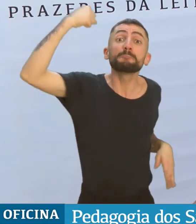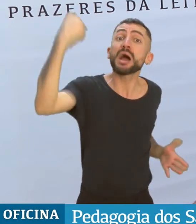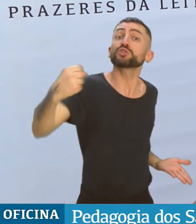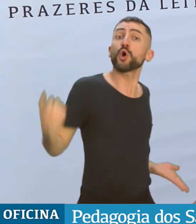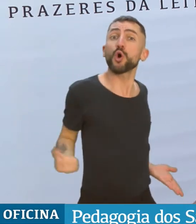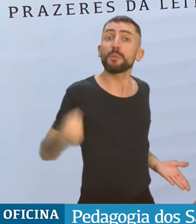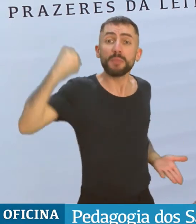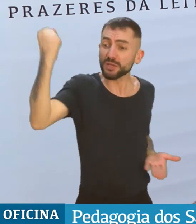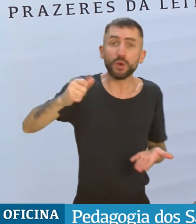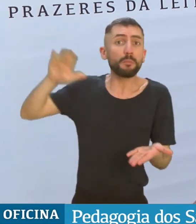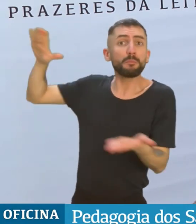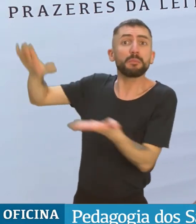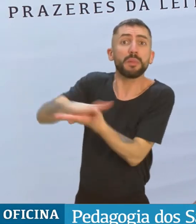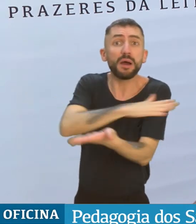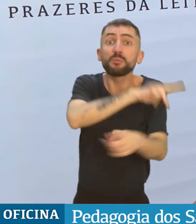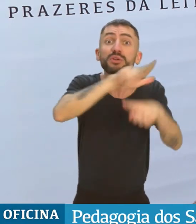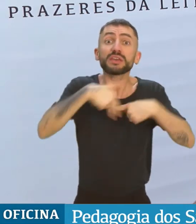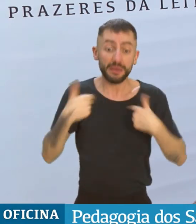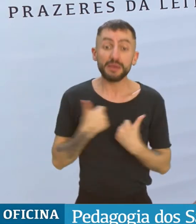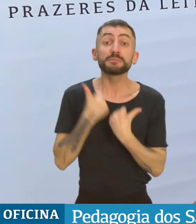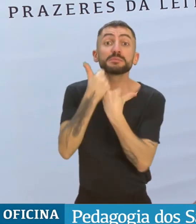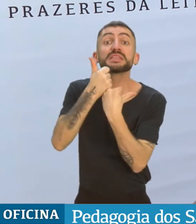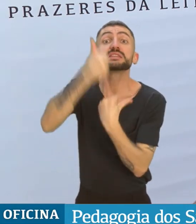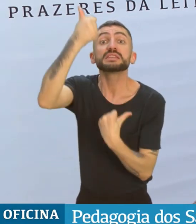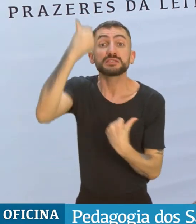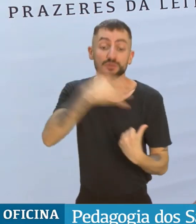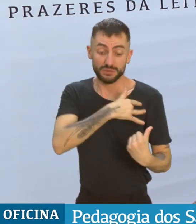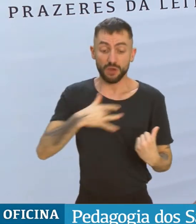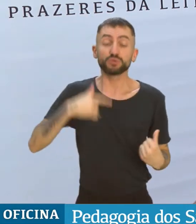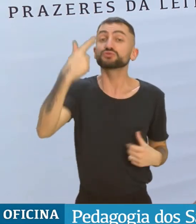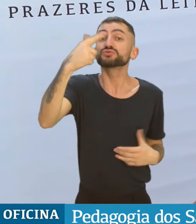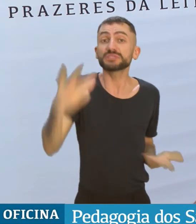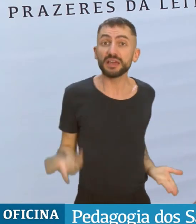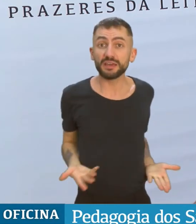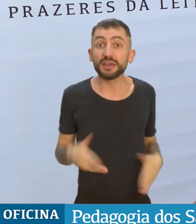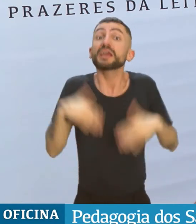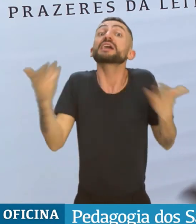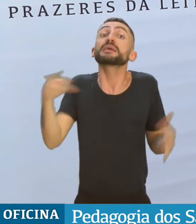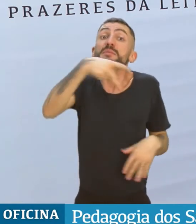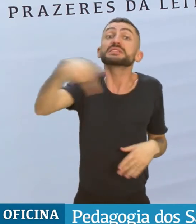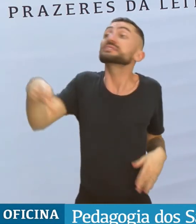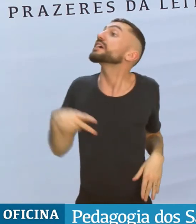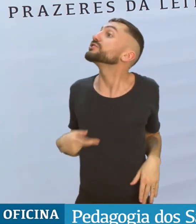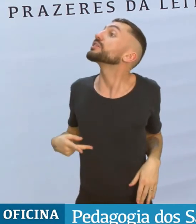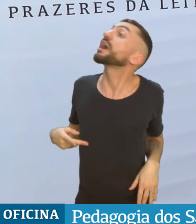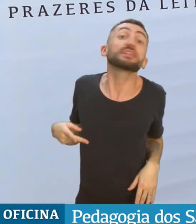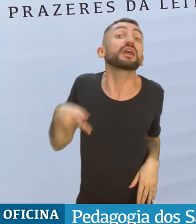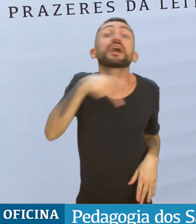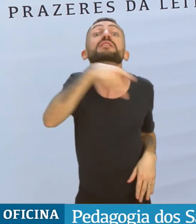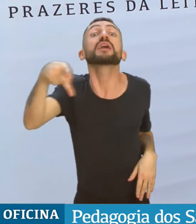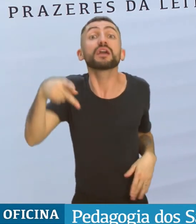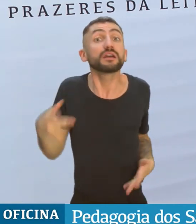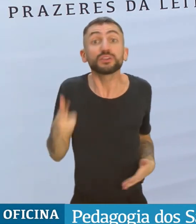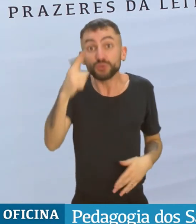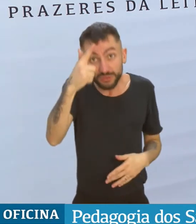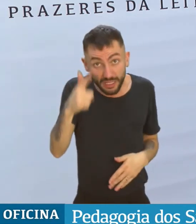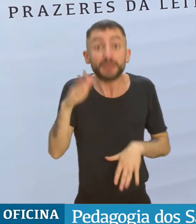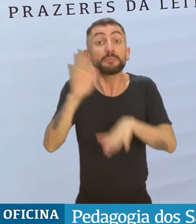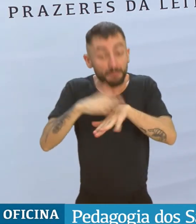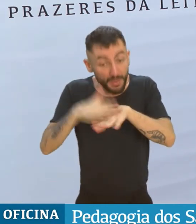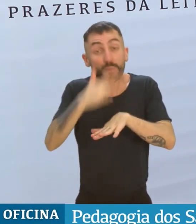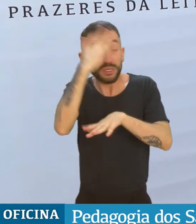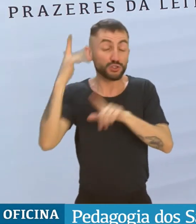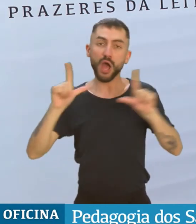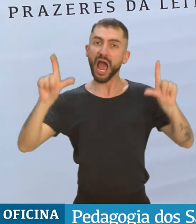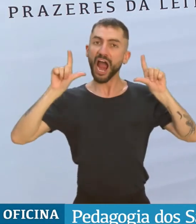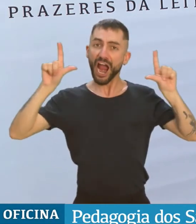Né? De repente ela está precisando falar disso. Até porque o presidente não fala, ou ele não se importa, né? O artista tem que revelar